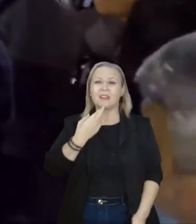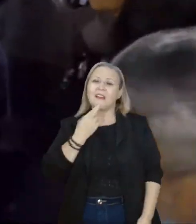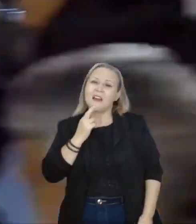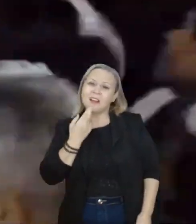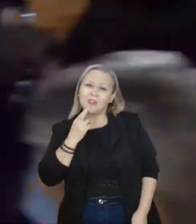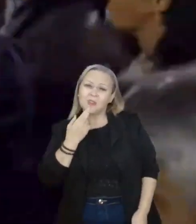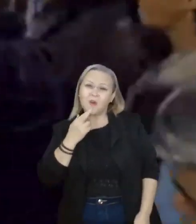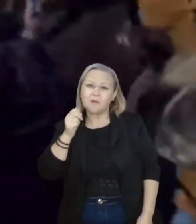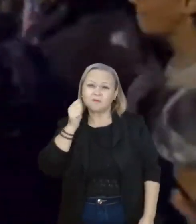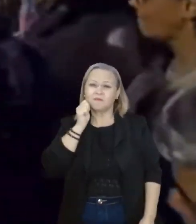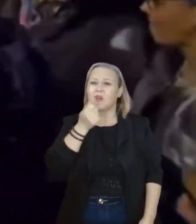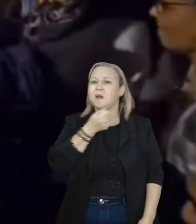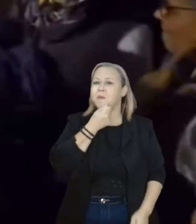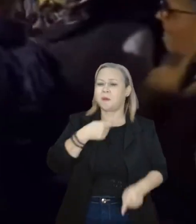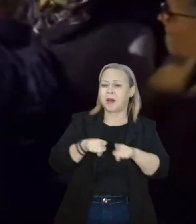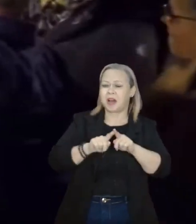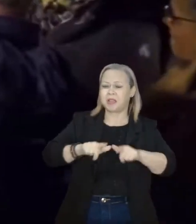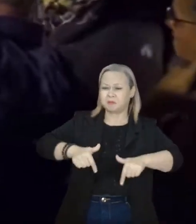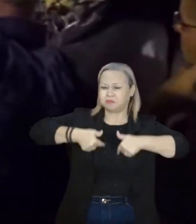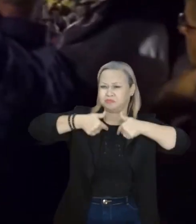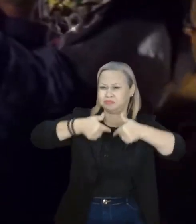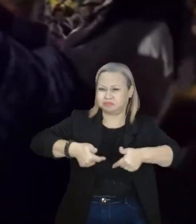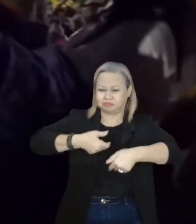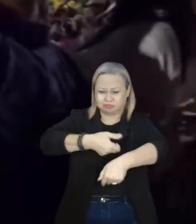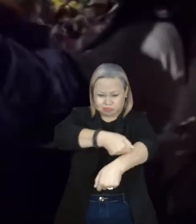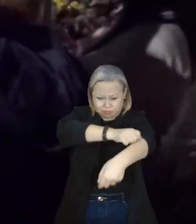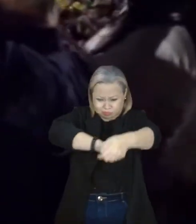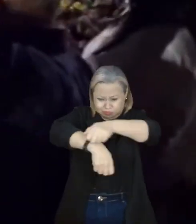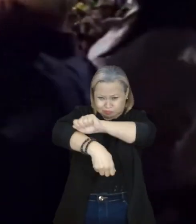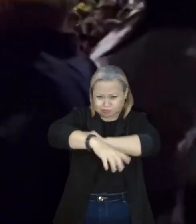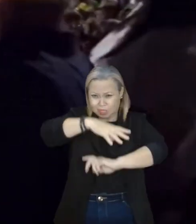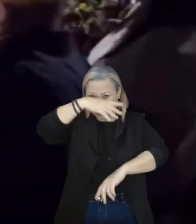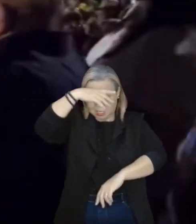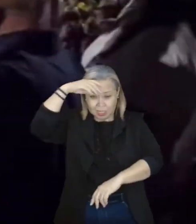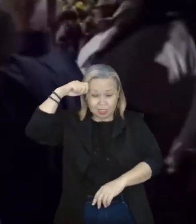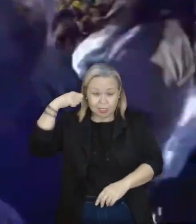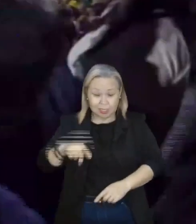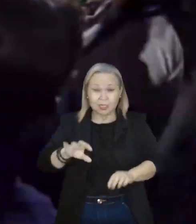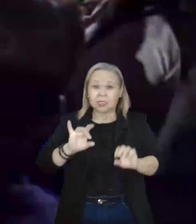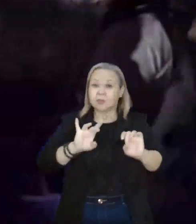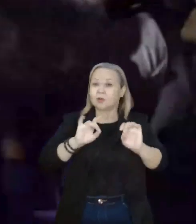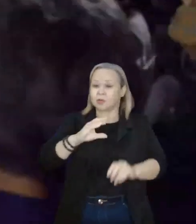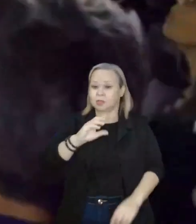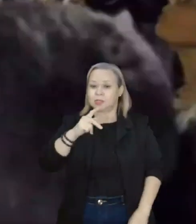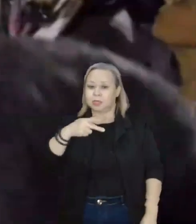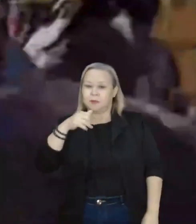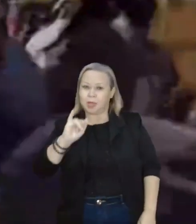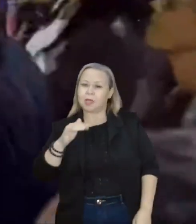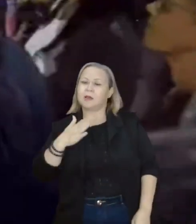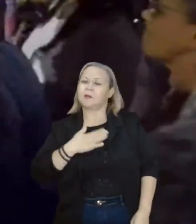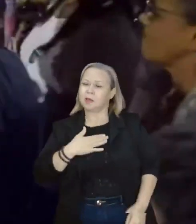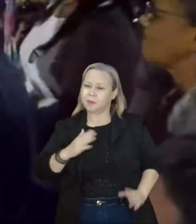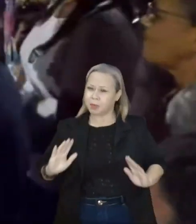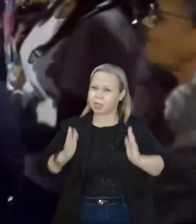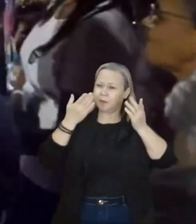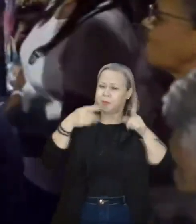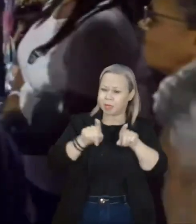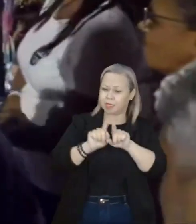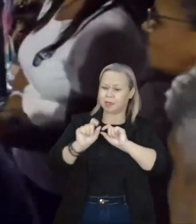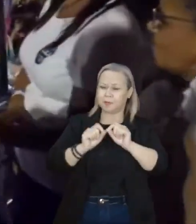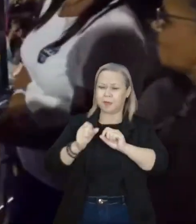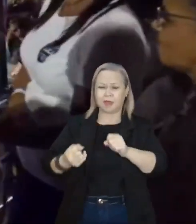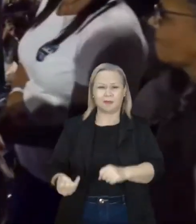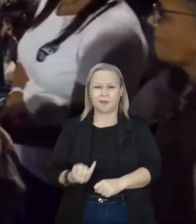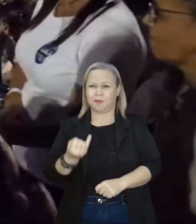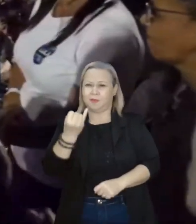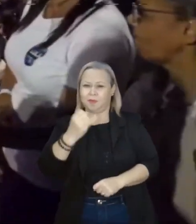Amapá foi um guerreiro, não apenas na CPI, mas na minha campanha também. Ele foi muito grande.